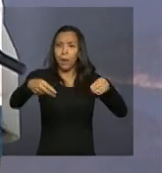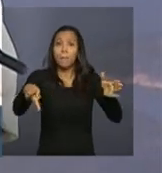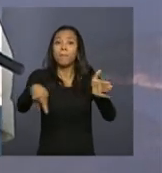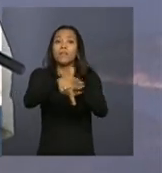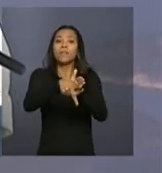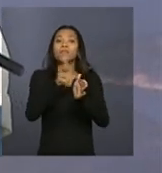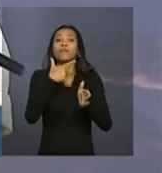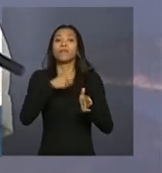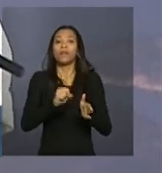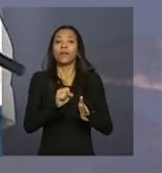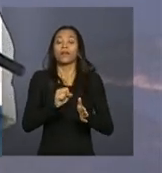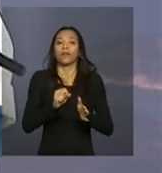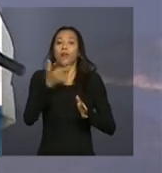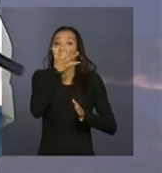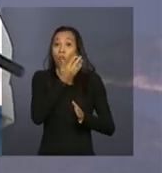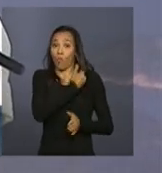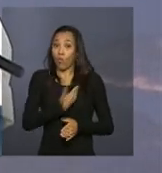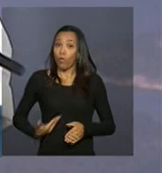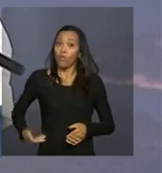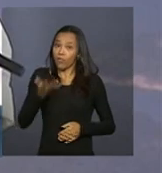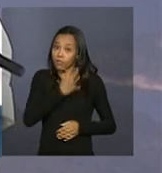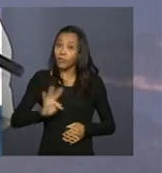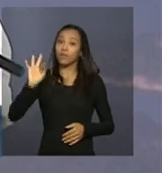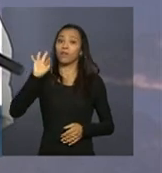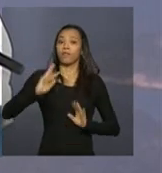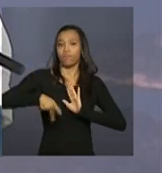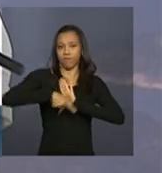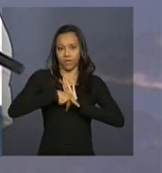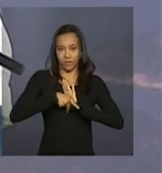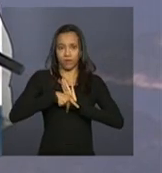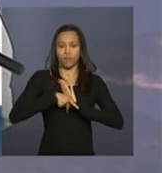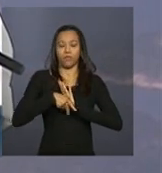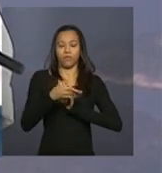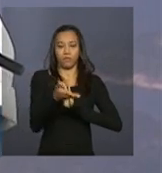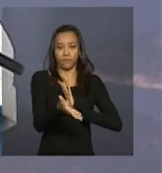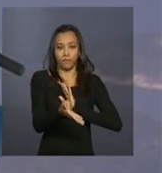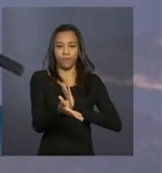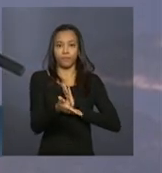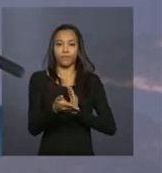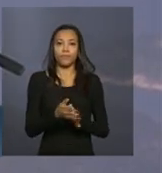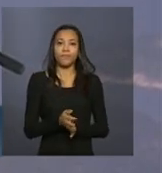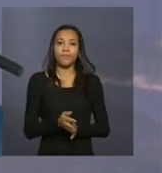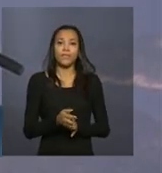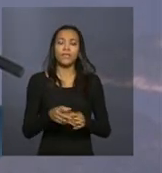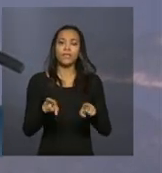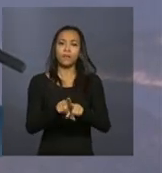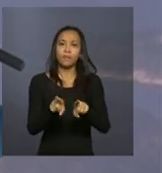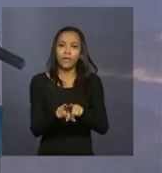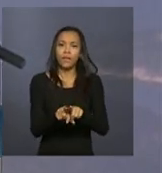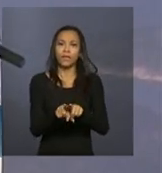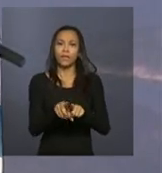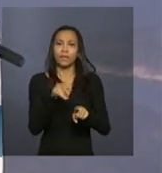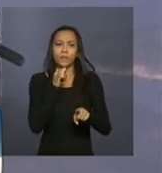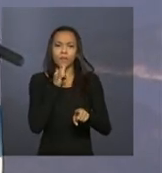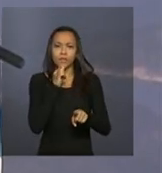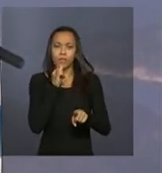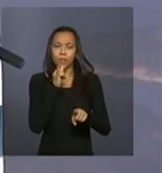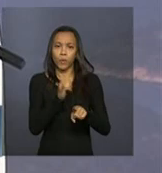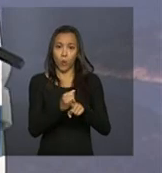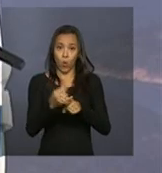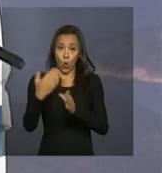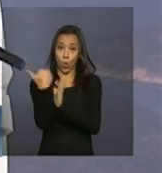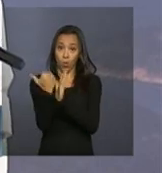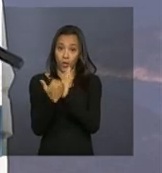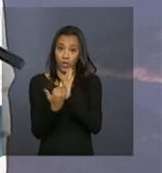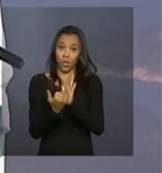União. O Pia Mauá, onde está sendo construído o Museu da Manhã, infelizmente, as restrições de mobilidade da presidenta